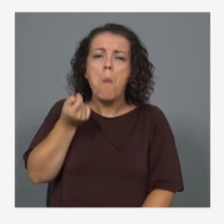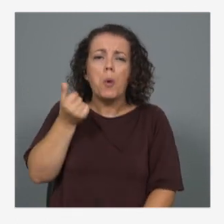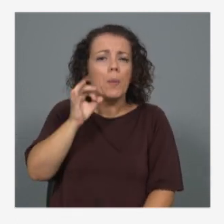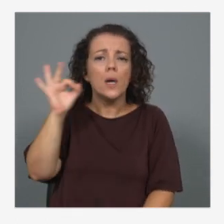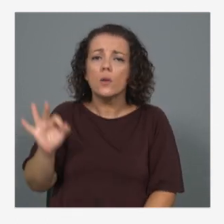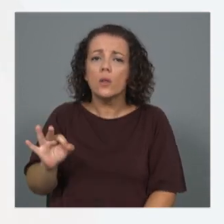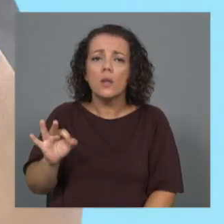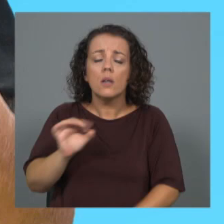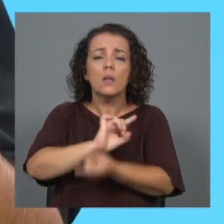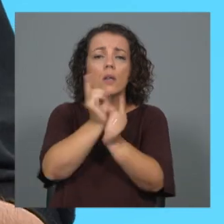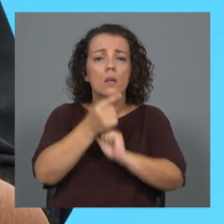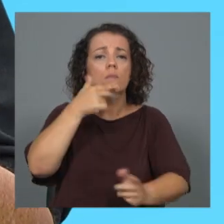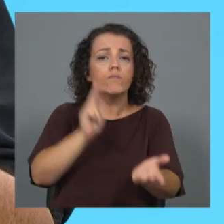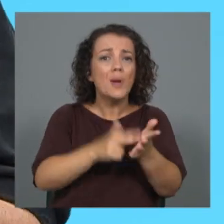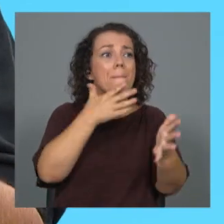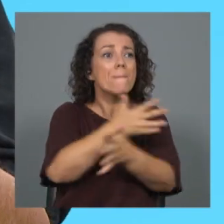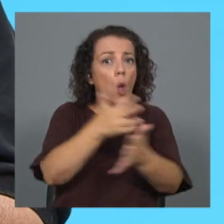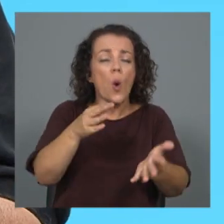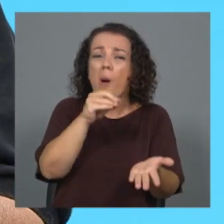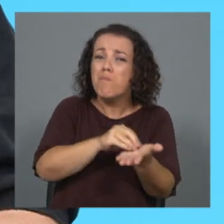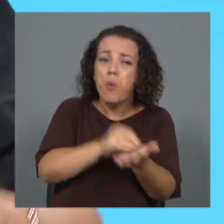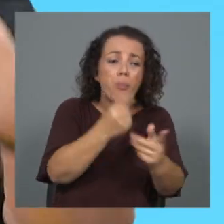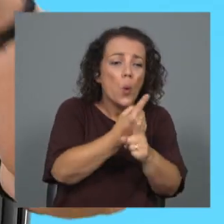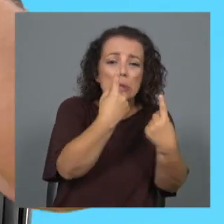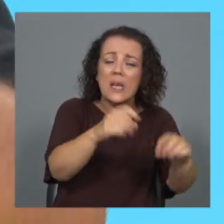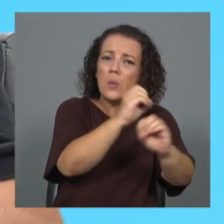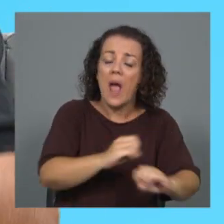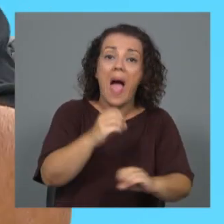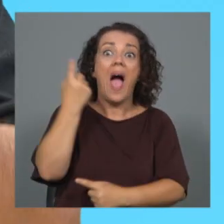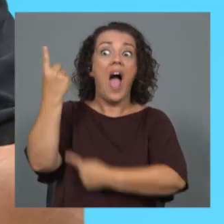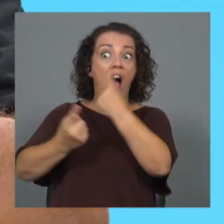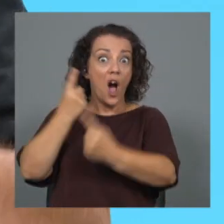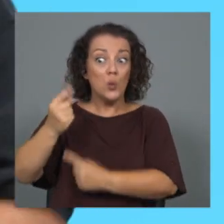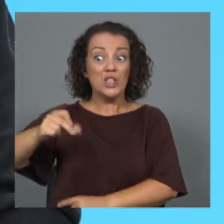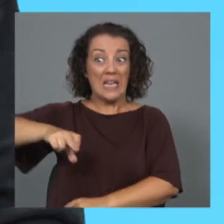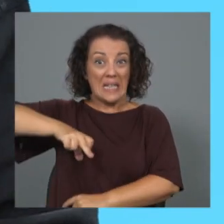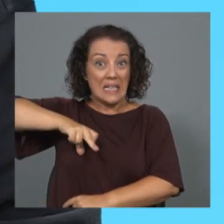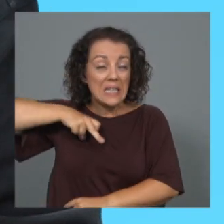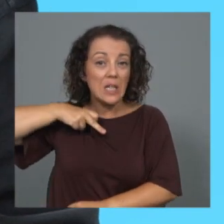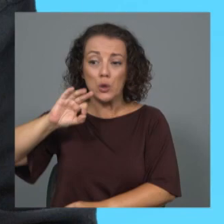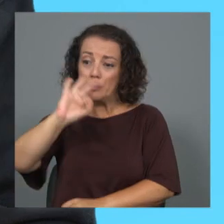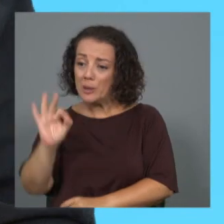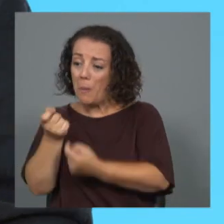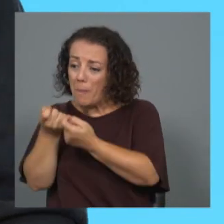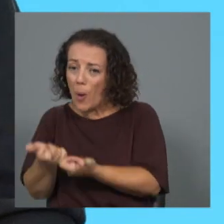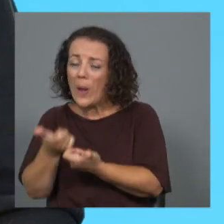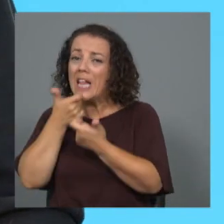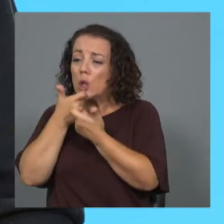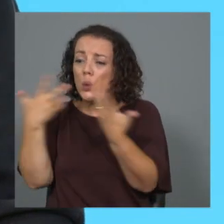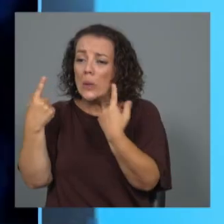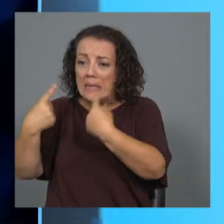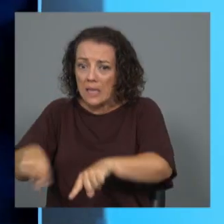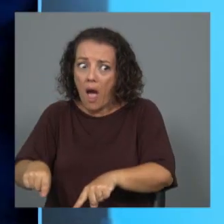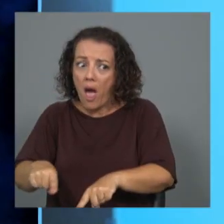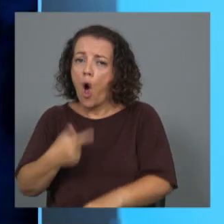mais, os ricos, poucos que têm tudo, exploram os pobres, que é o que diz o Amós. Escutai